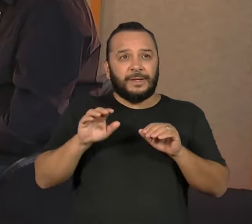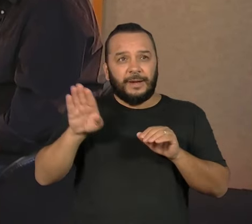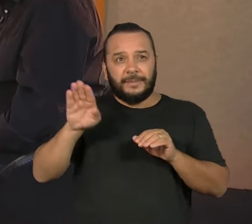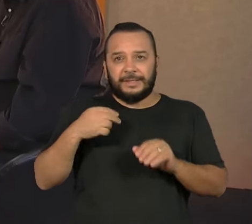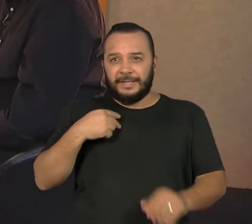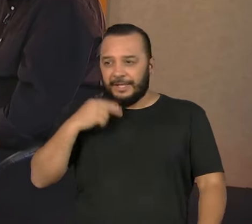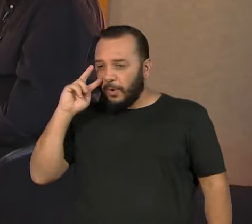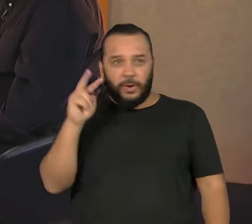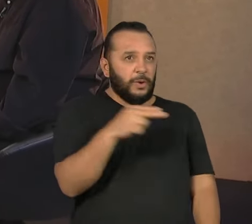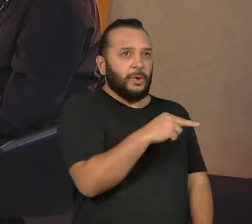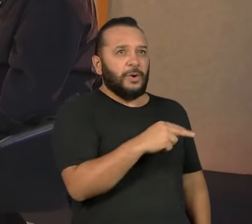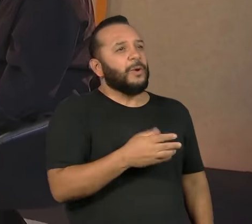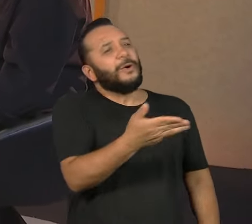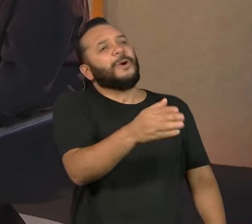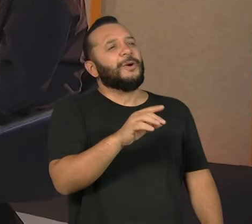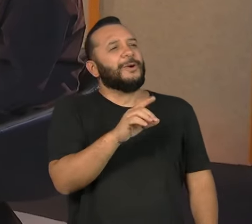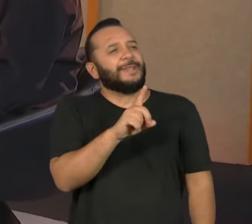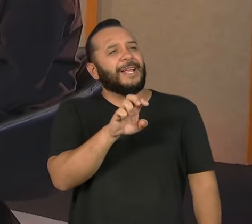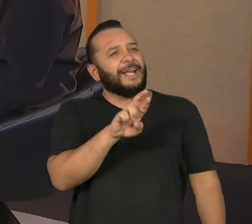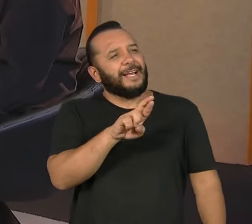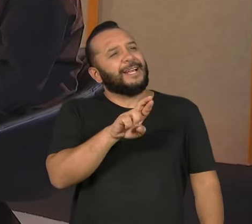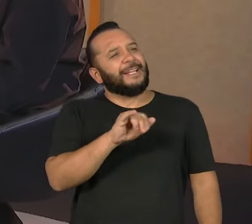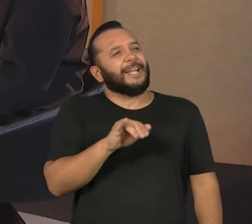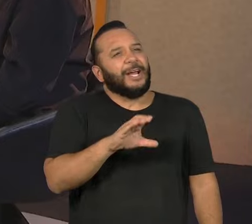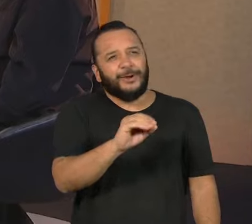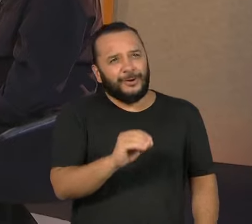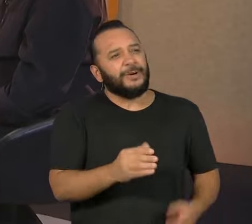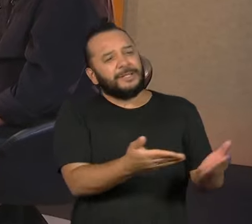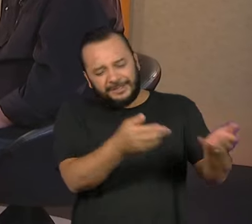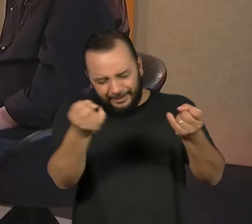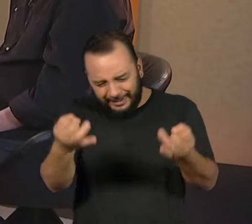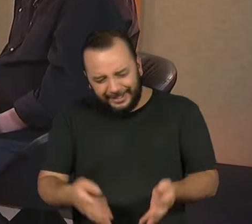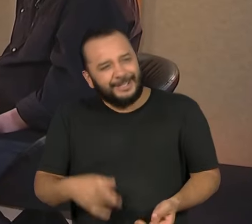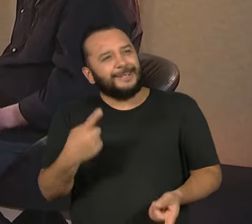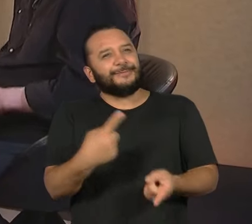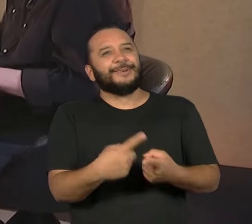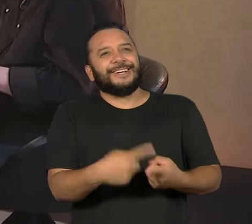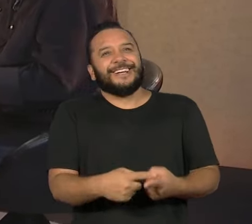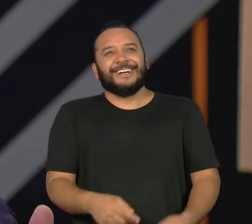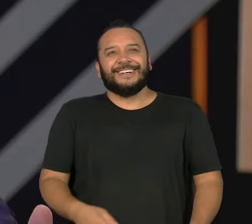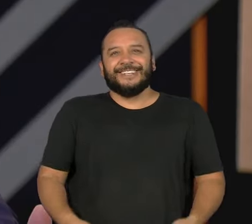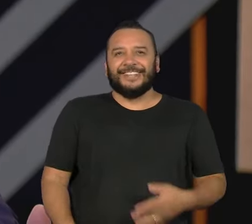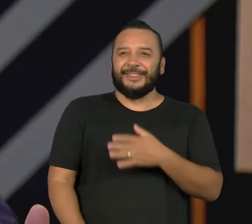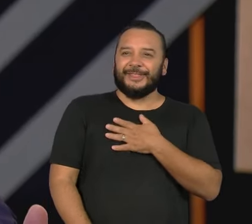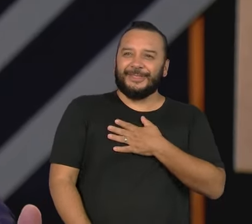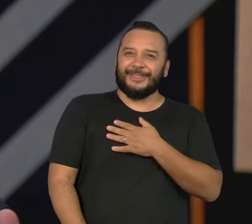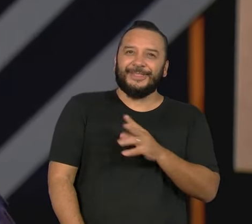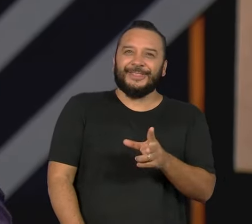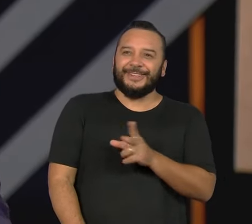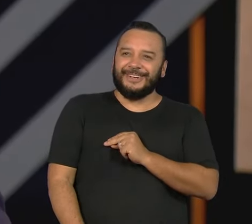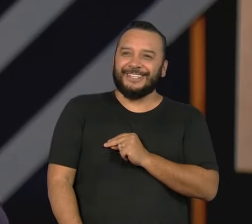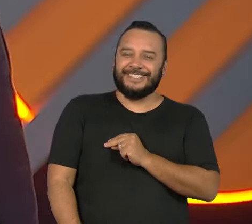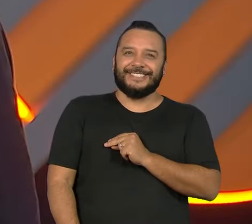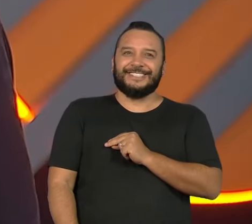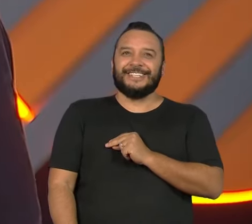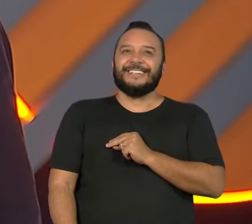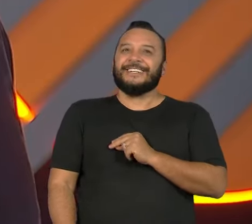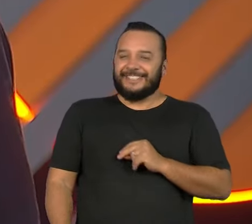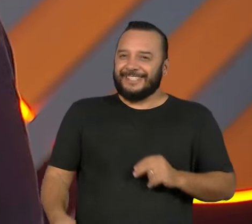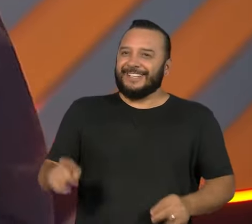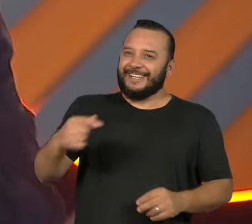não teve dúvida. Derico, você que é um expert, venha cá, explique por quê. Assim, cara, eu falei, nossa, cara. Ele tinha